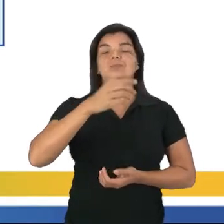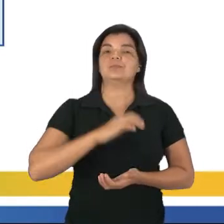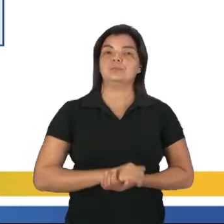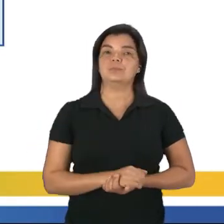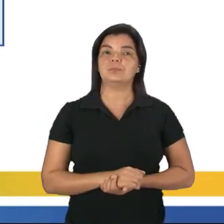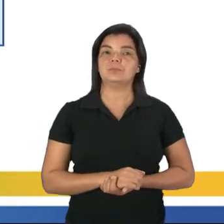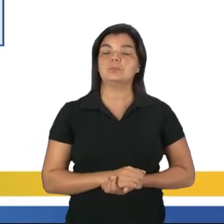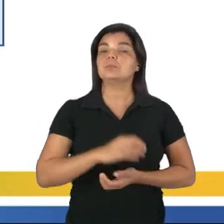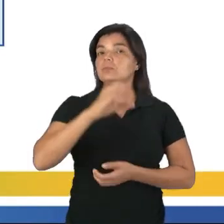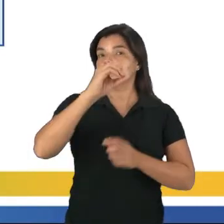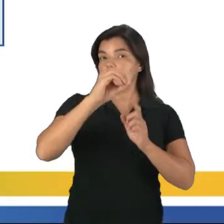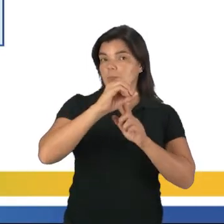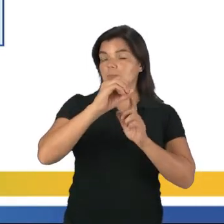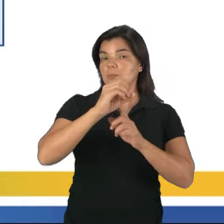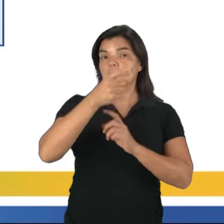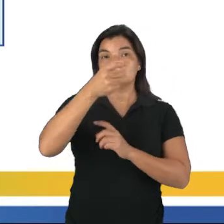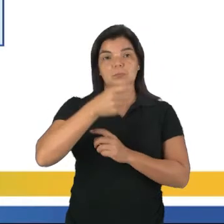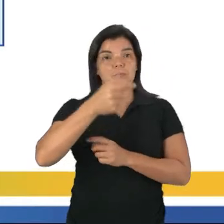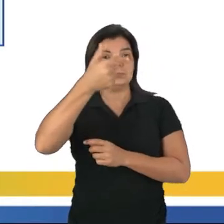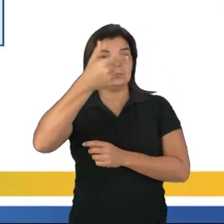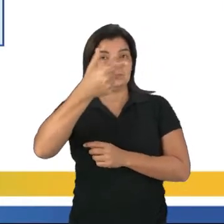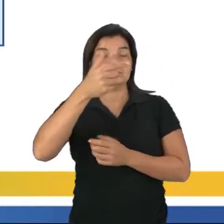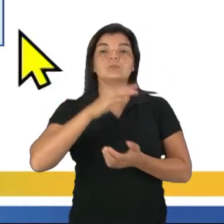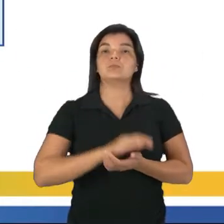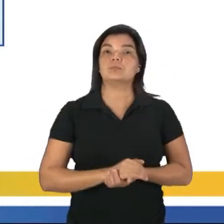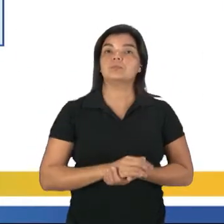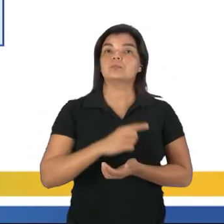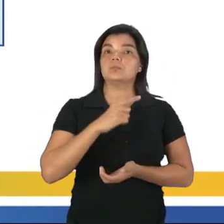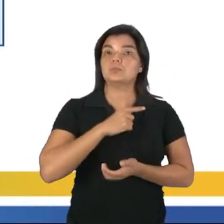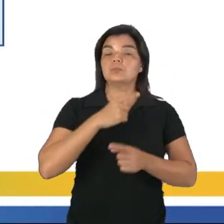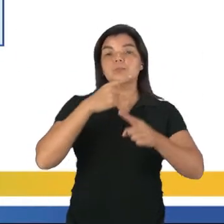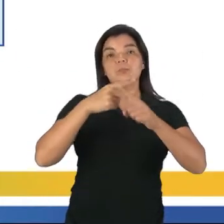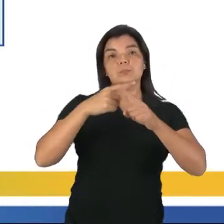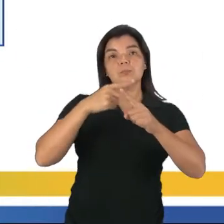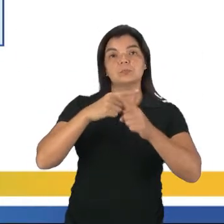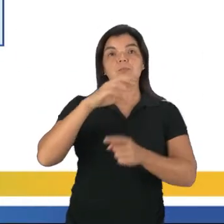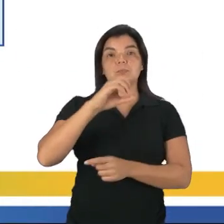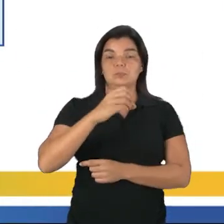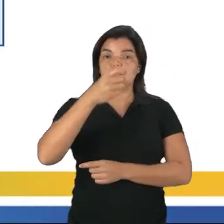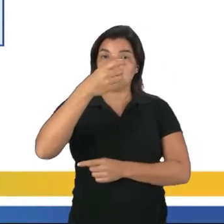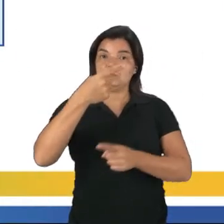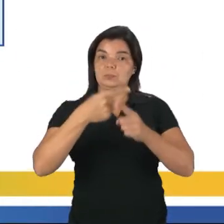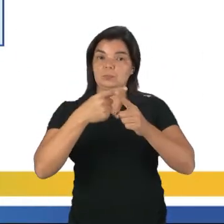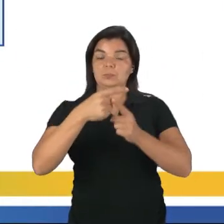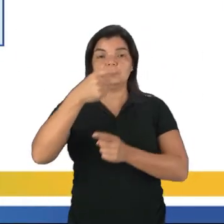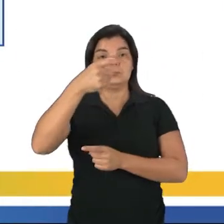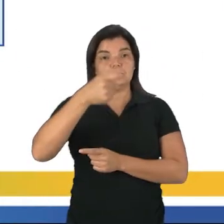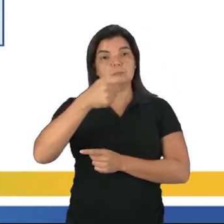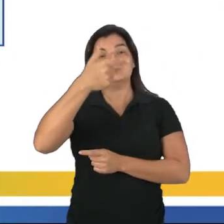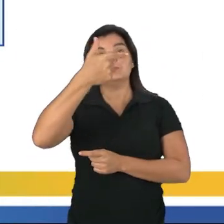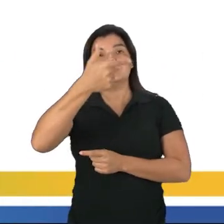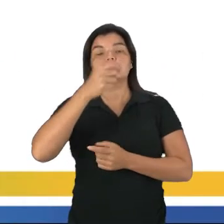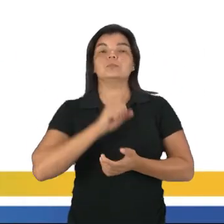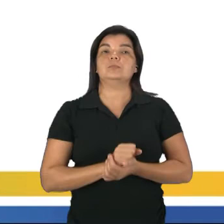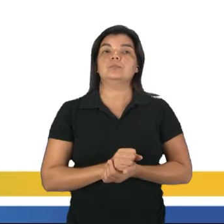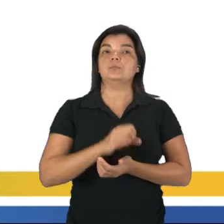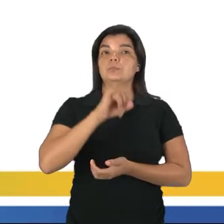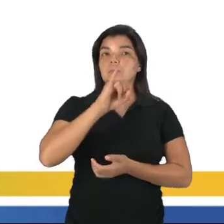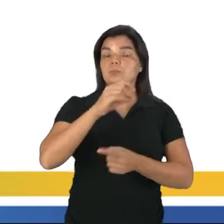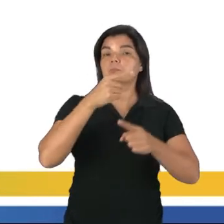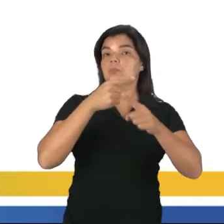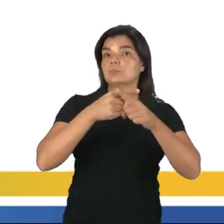quadrado. Esse 0x quadrado, na verdade, eu tenho ali então uma multiplicação, 0 vezes o x quadrado. Se o zero